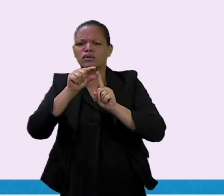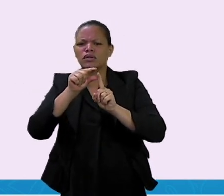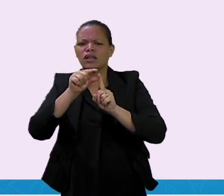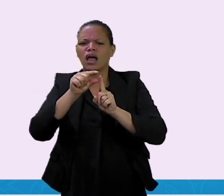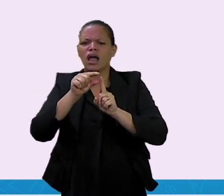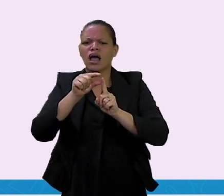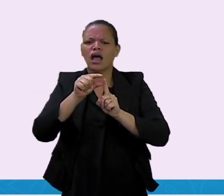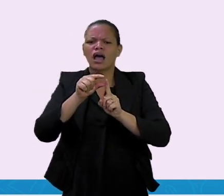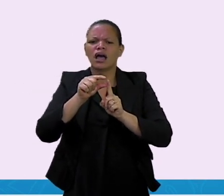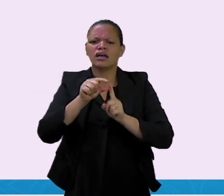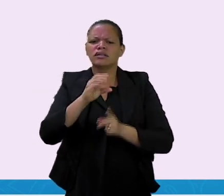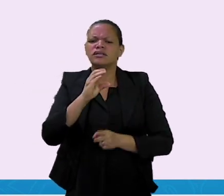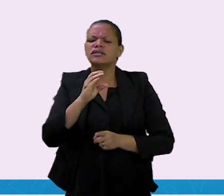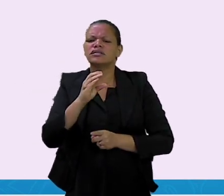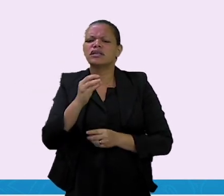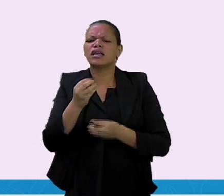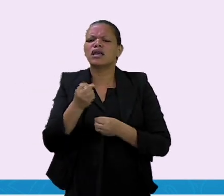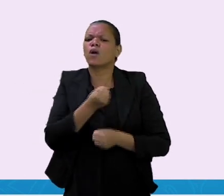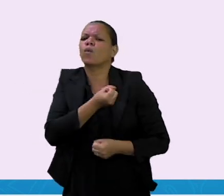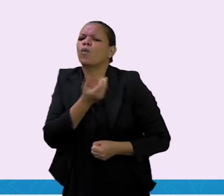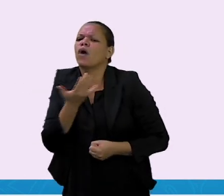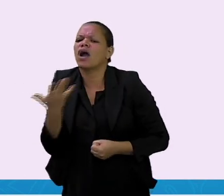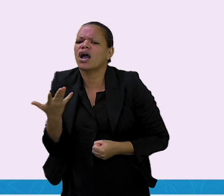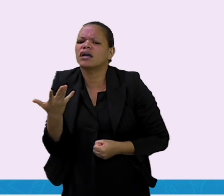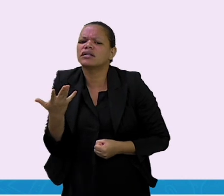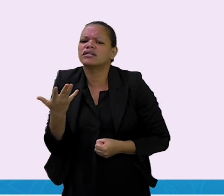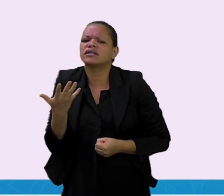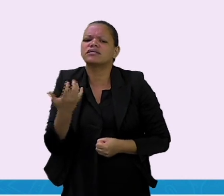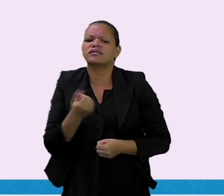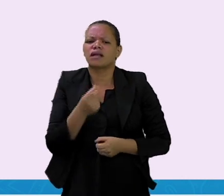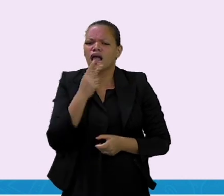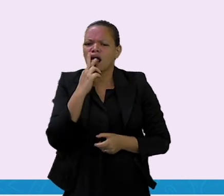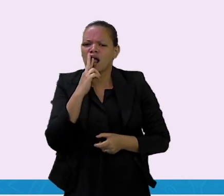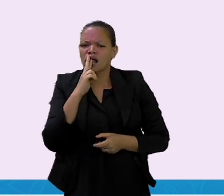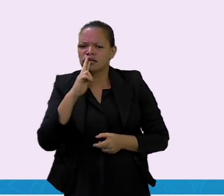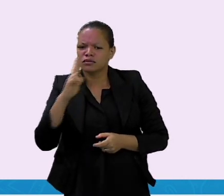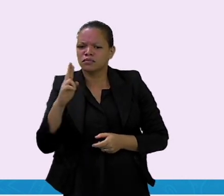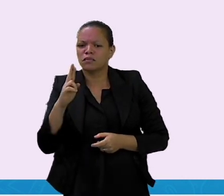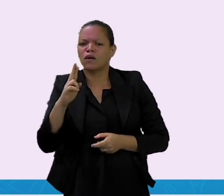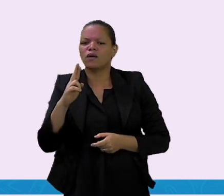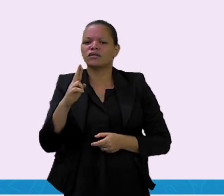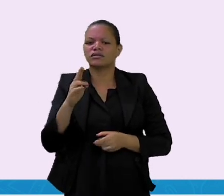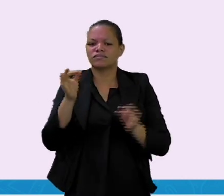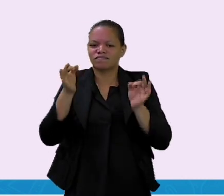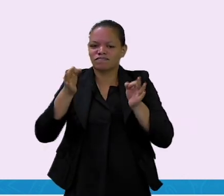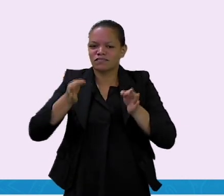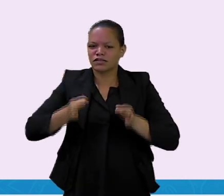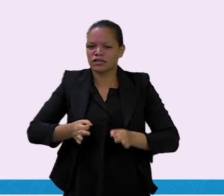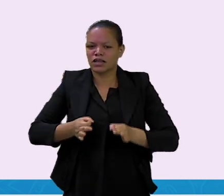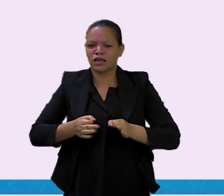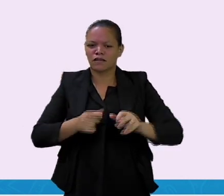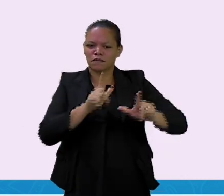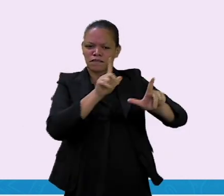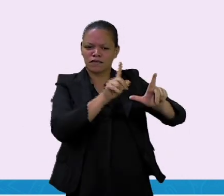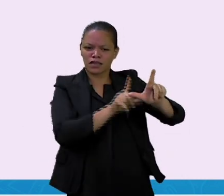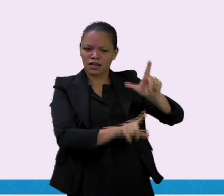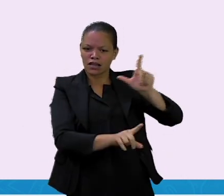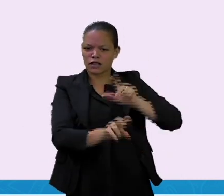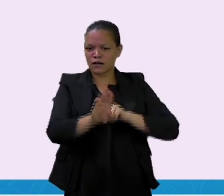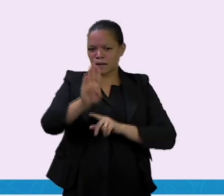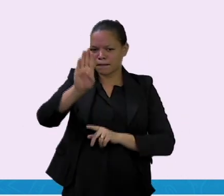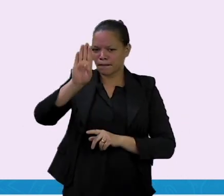para grama. Então, resposta certa, aqui está com o símbolo deles, que é o